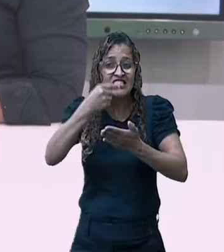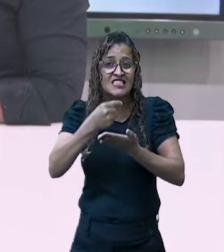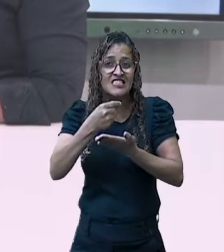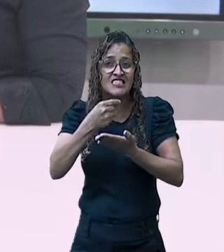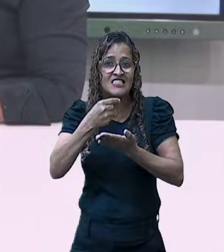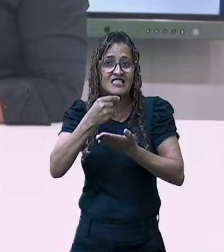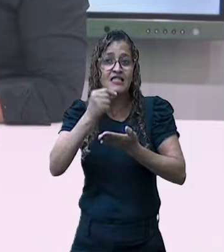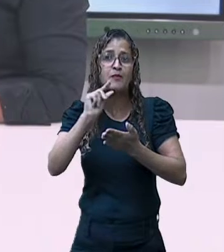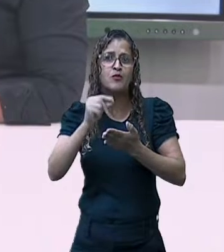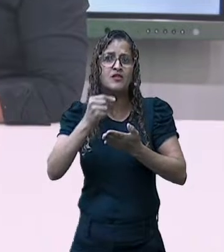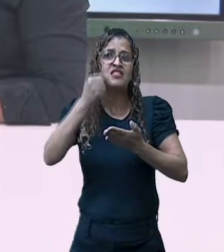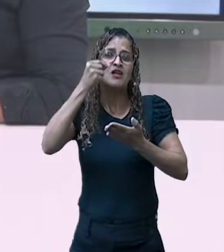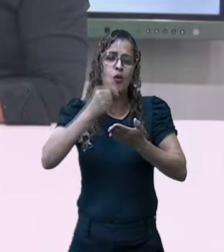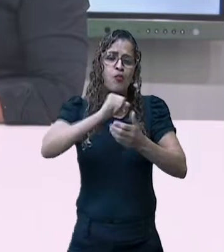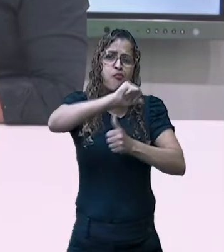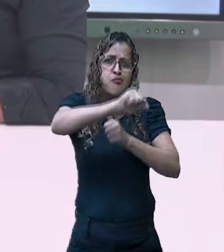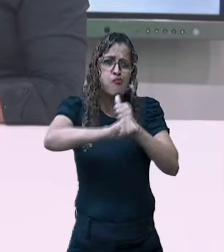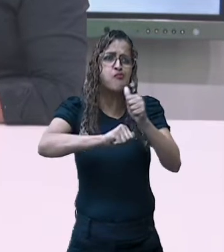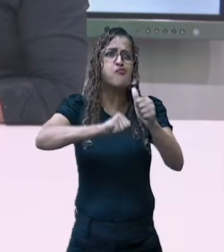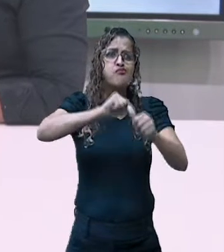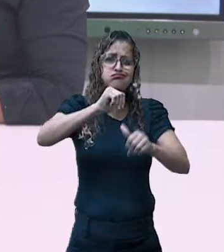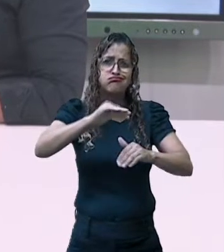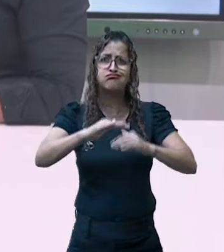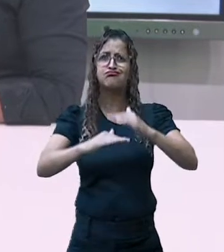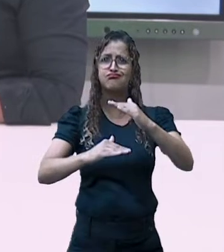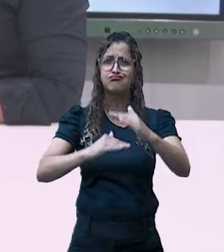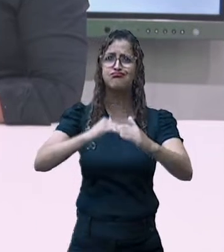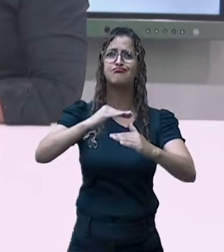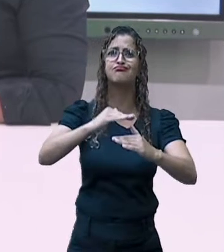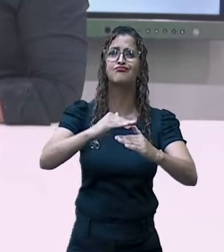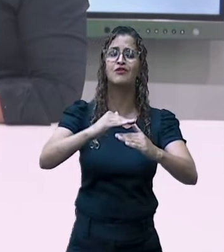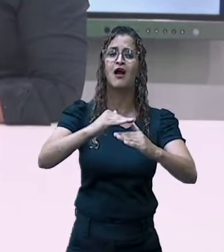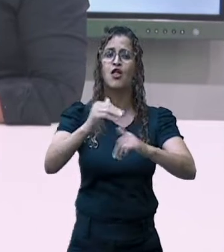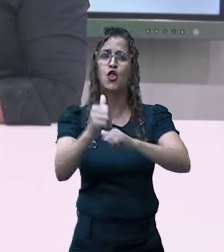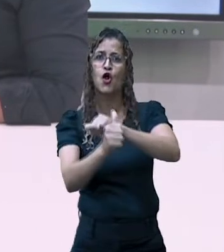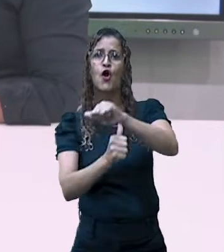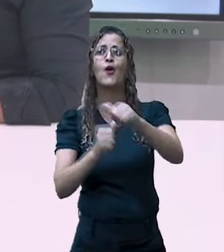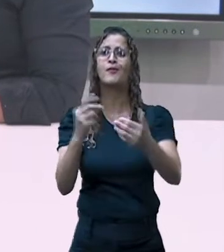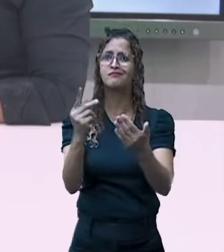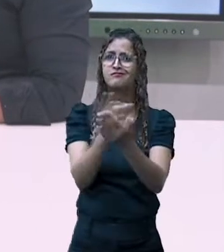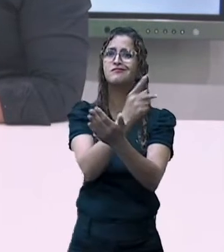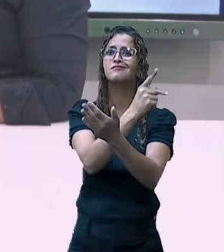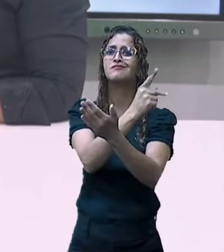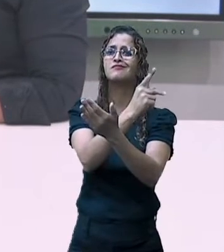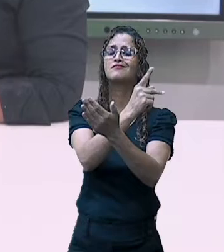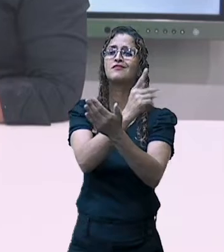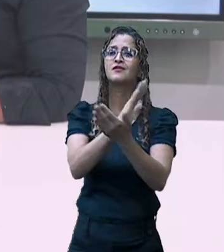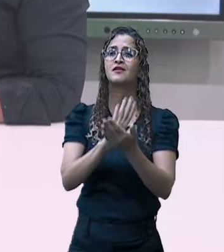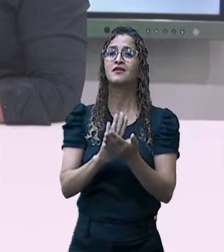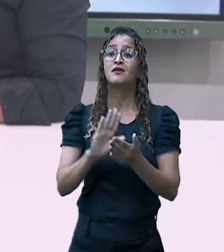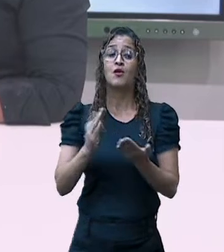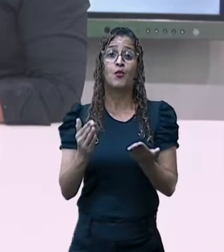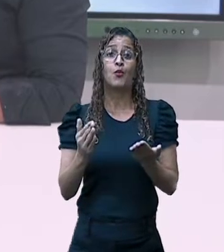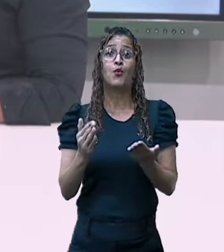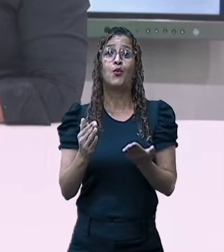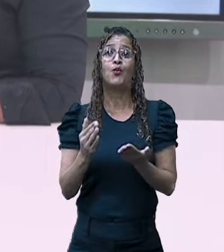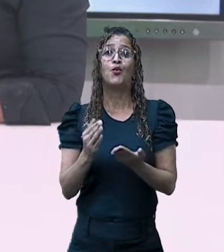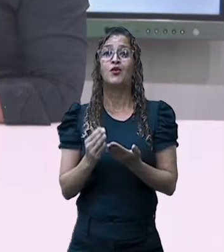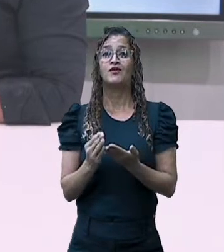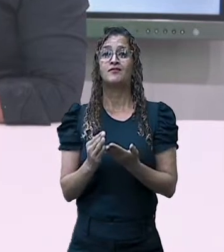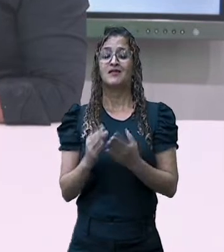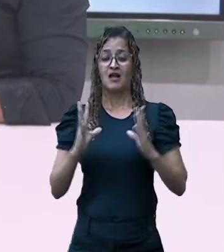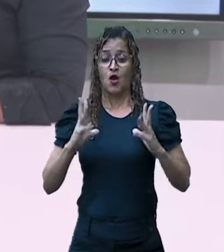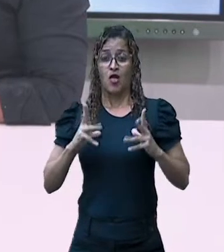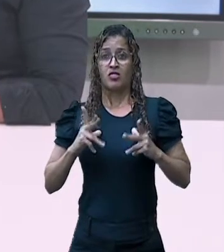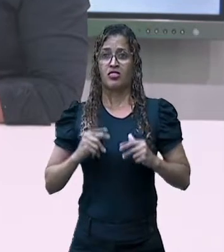dentinhos caem e esses dentinhos nascem, né? Os permanentes nascem. Então, a gente deve começar a higienizar a partir